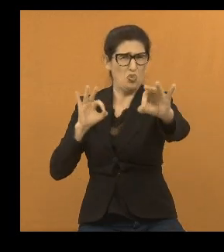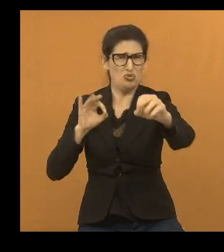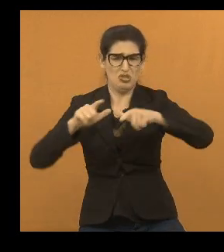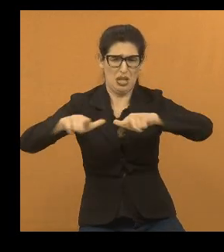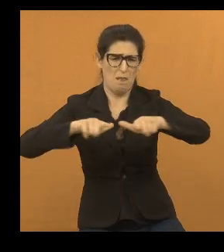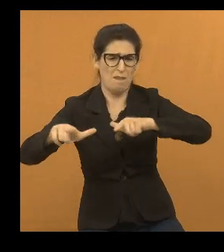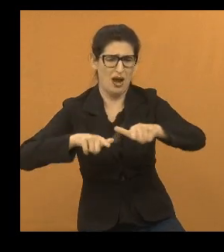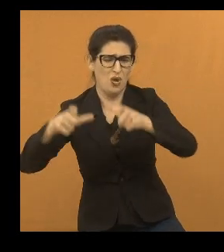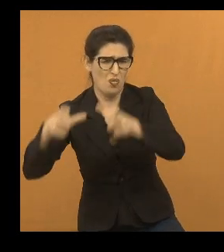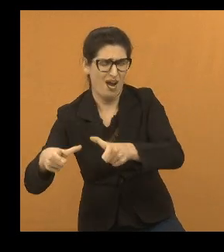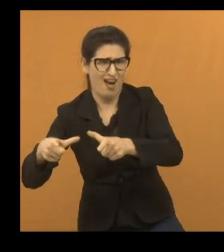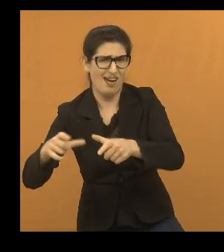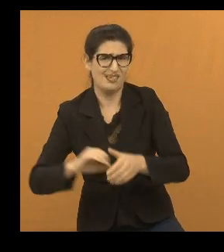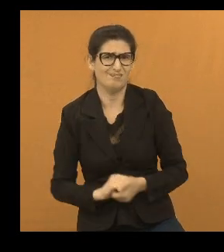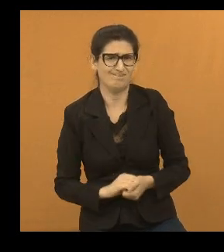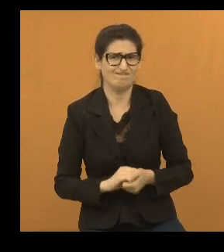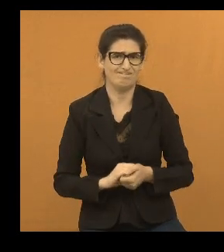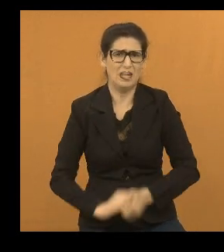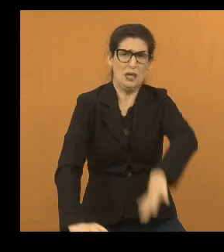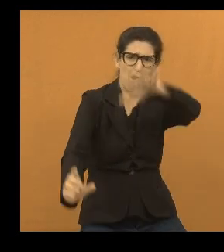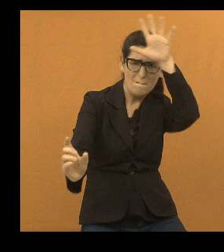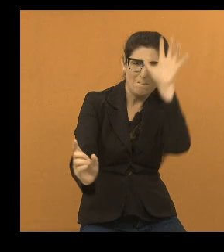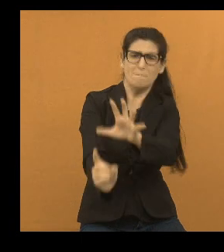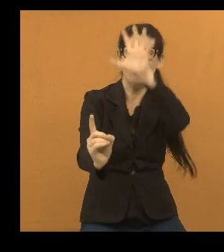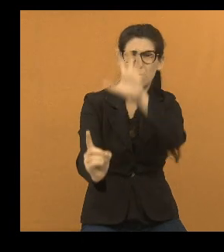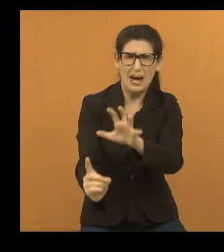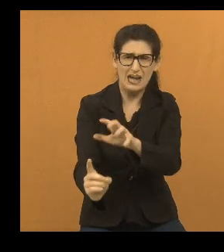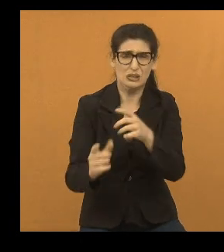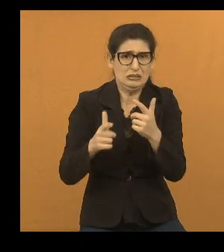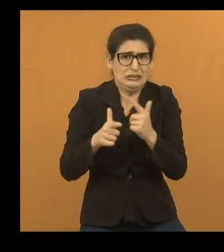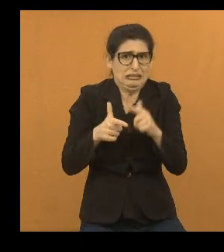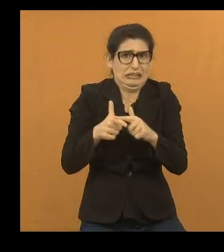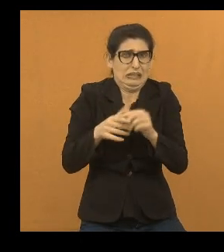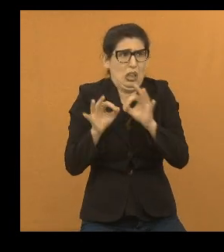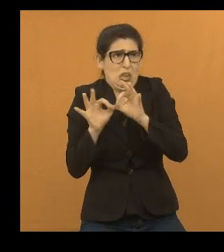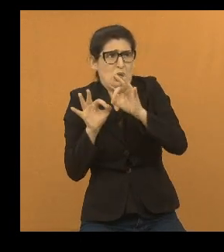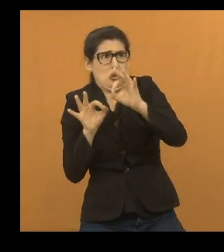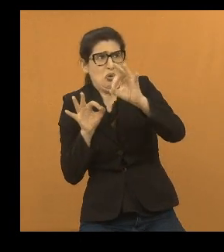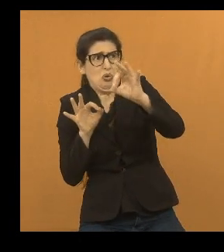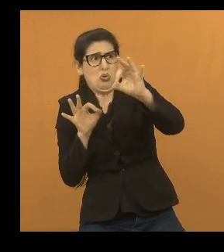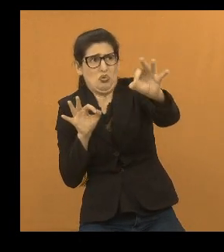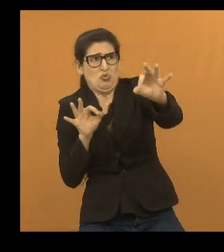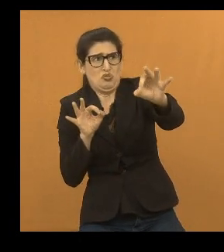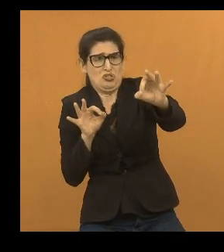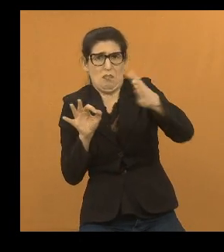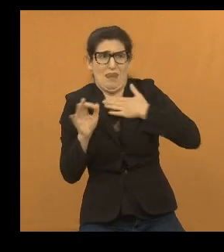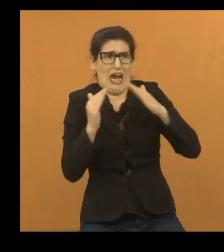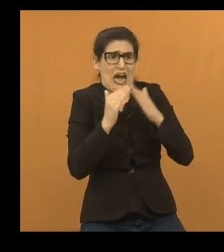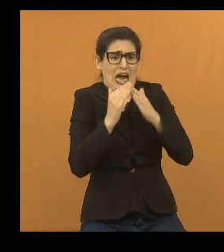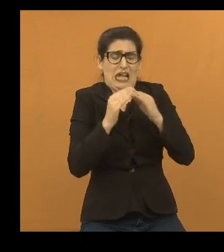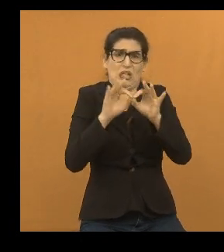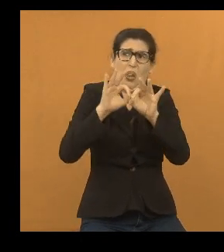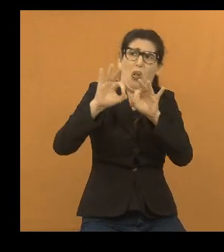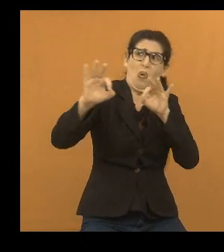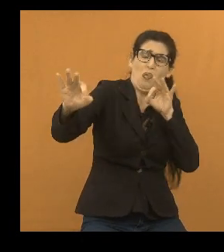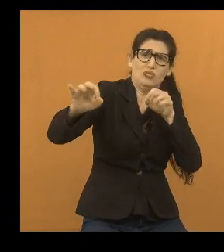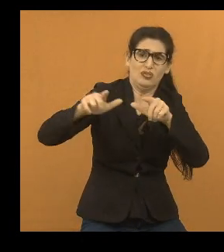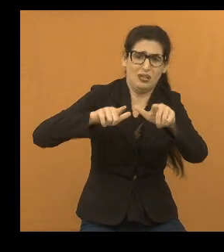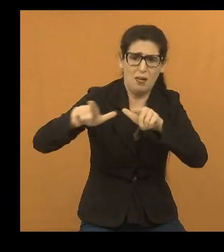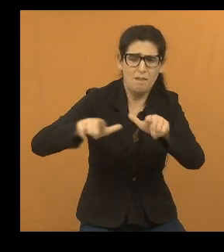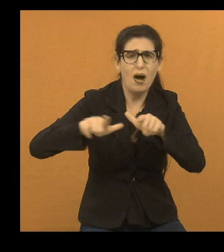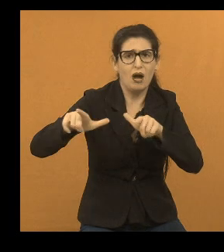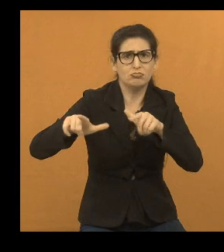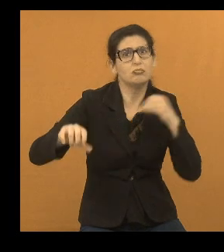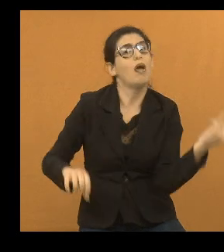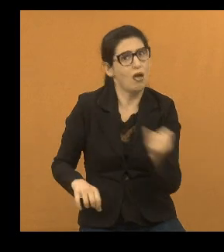impactando a mobilidade urbana, você está impactando a infraestrutura. Então, hoje já se entende que é possível, por exemplo, haver o uso